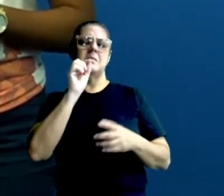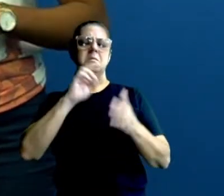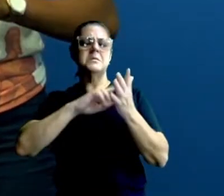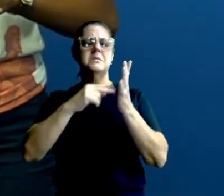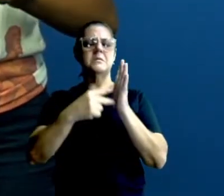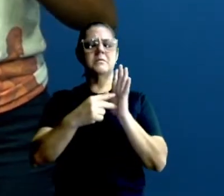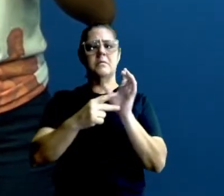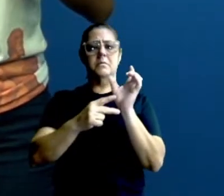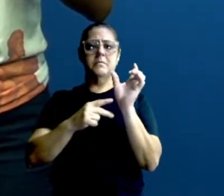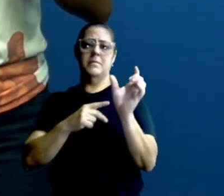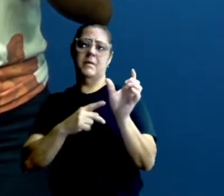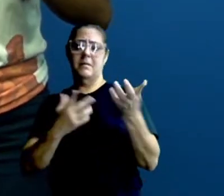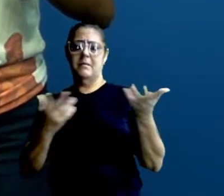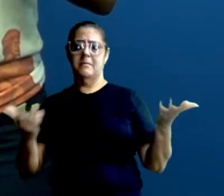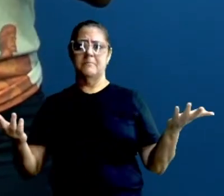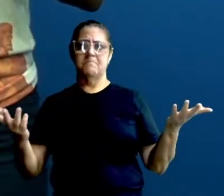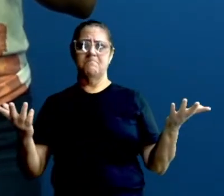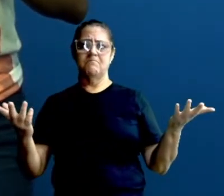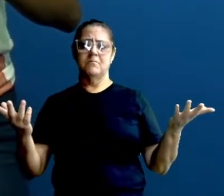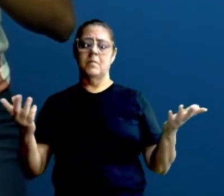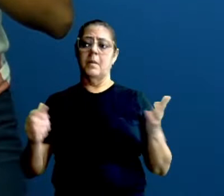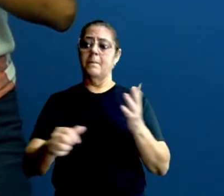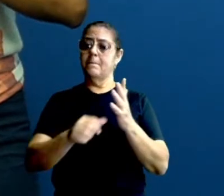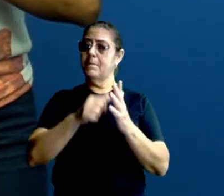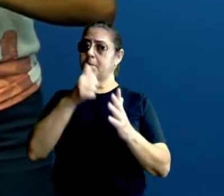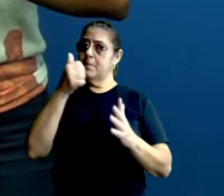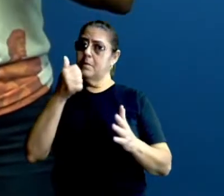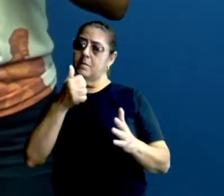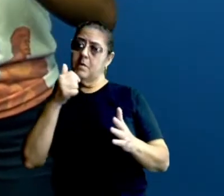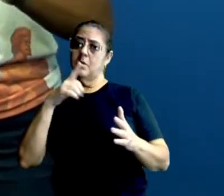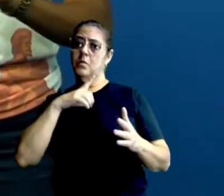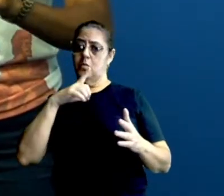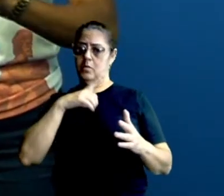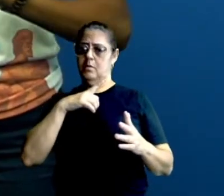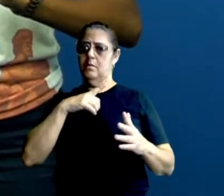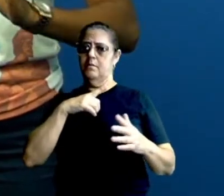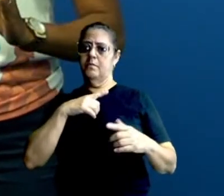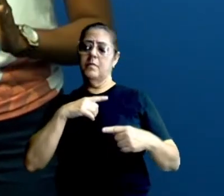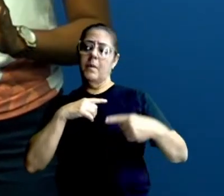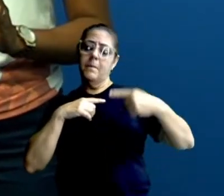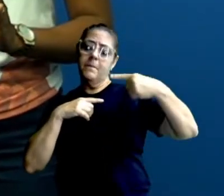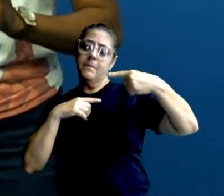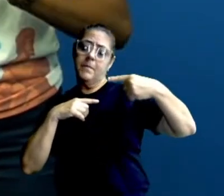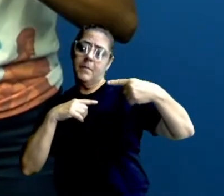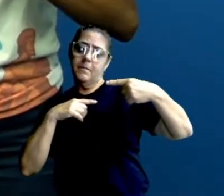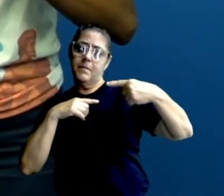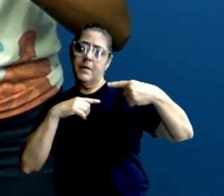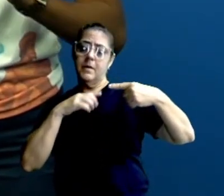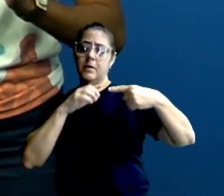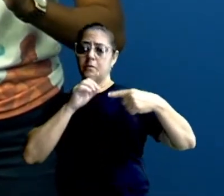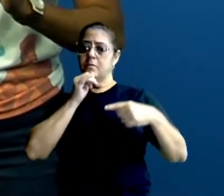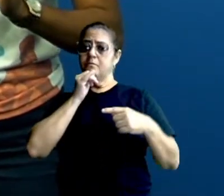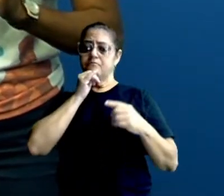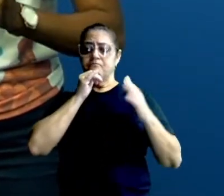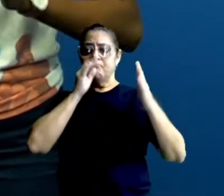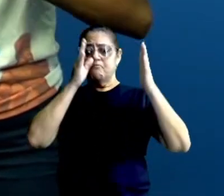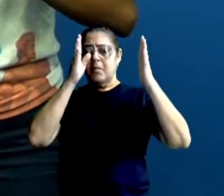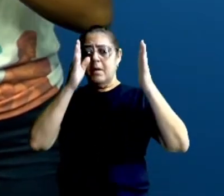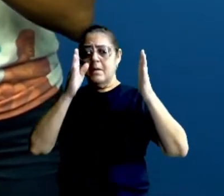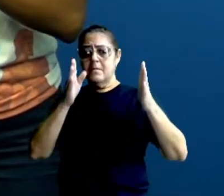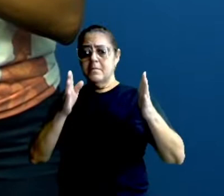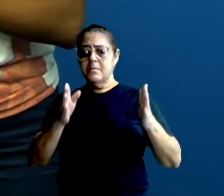essa palavra bom o que é primeira coisa tem a ver com parágrafos É isso mesmo para a